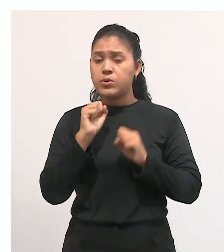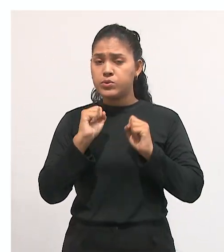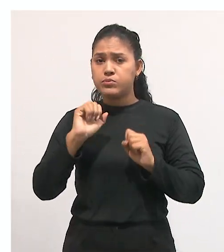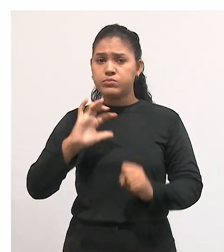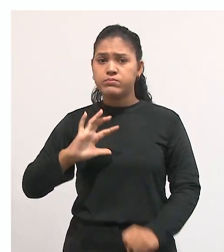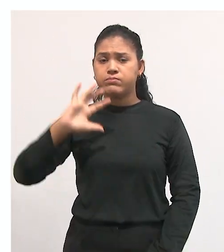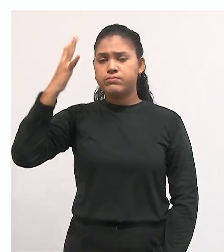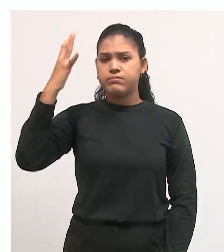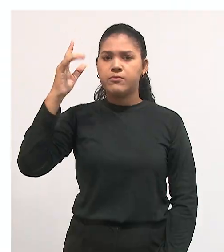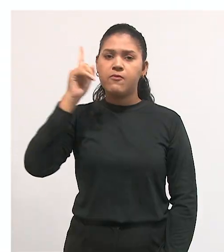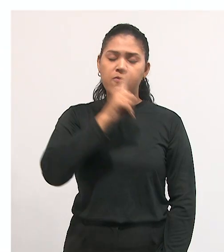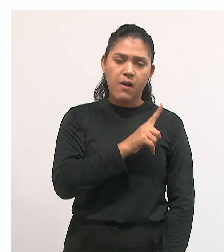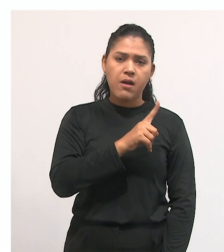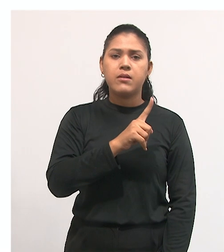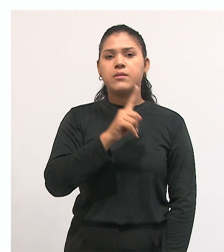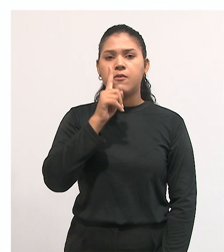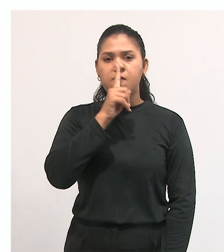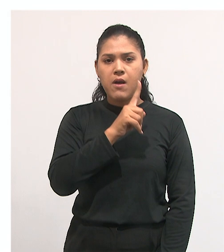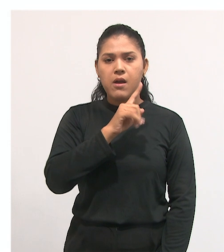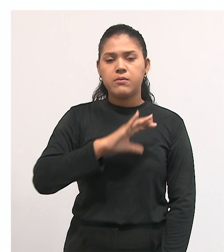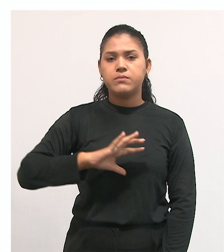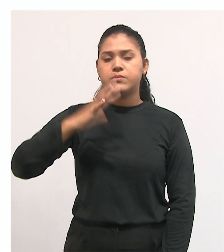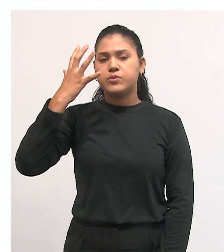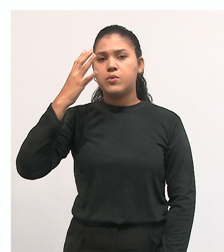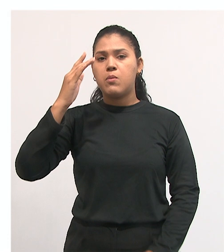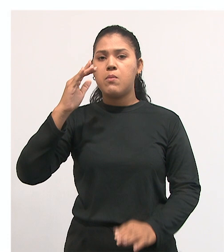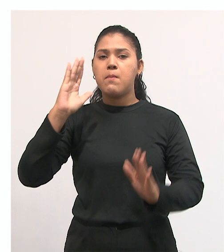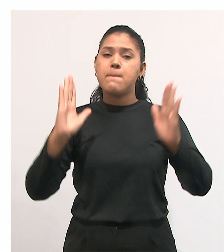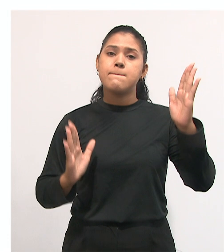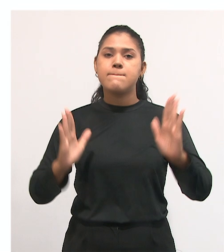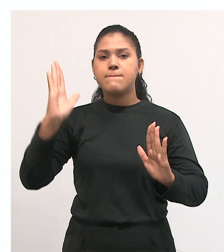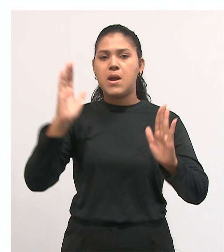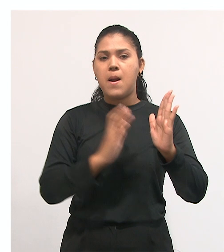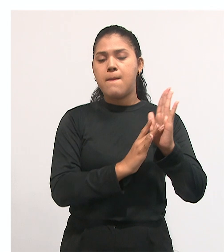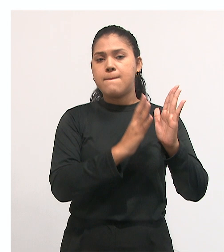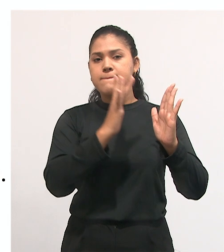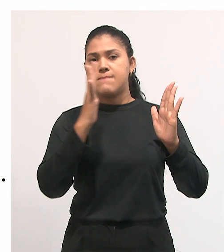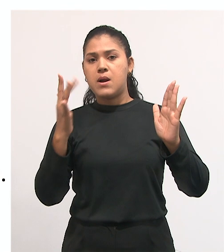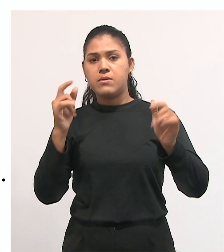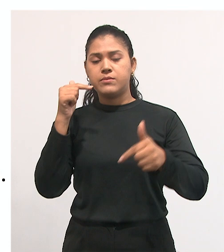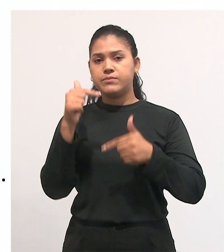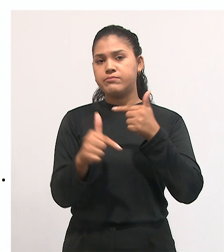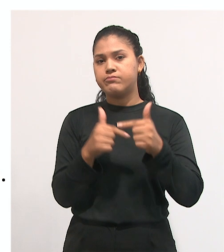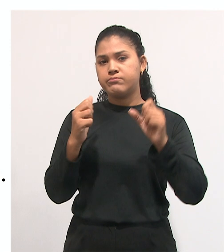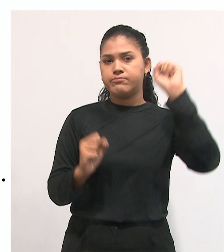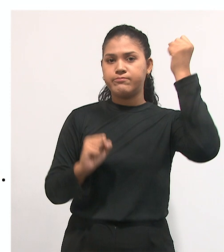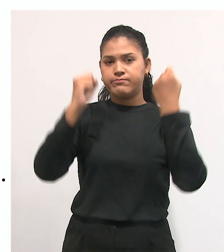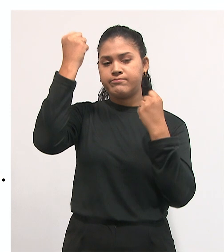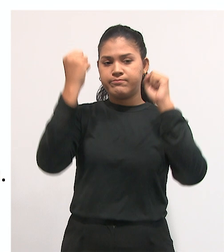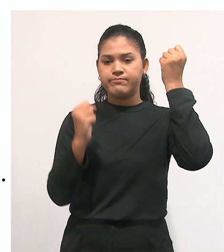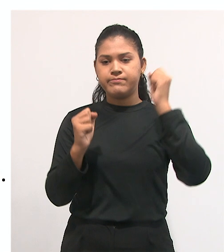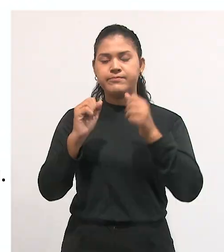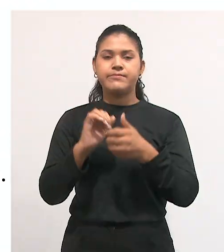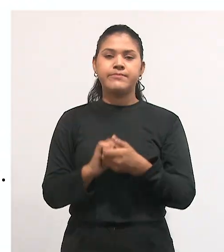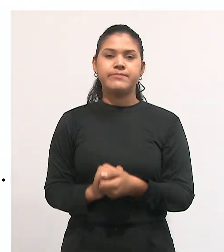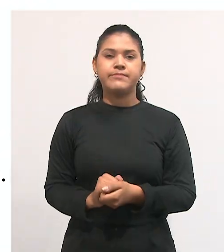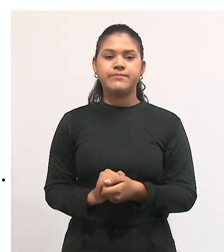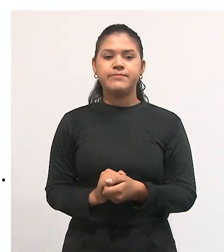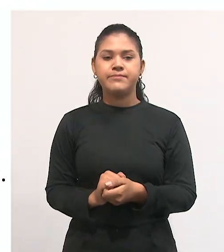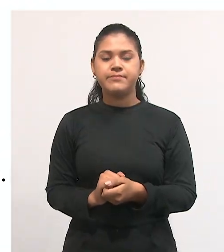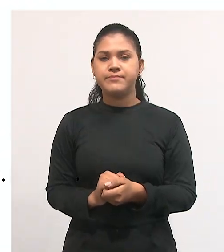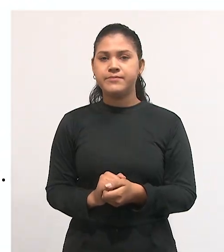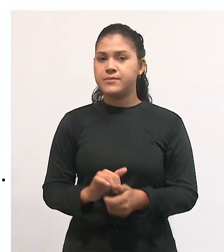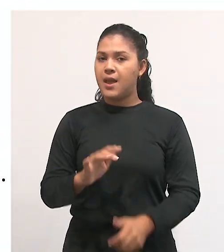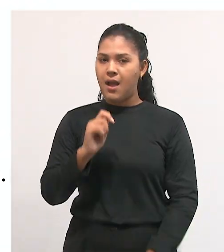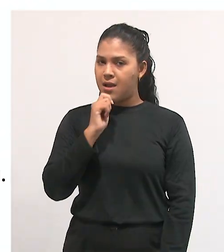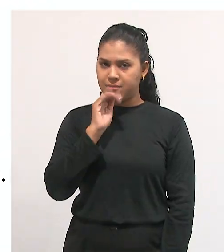dessas falhas, dessas interrupções durante esse processo, ok? Vamos lá, não acabou